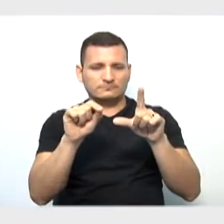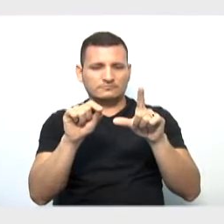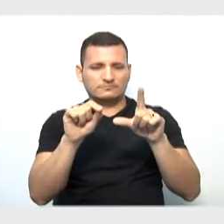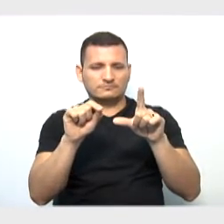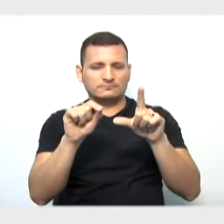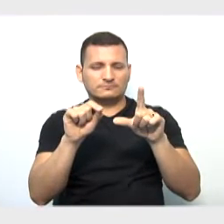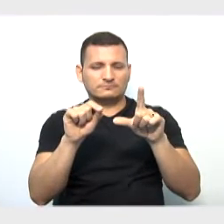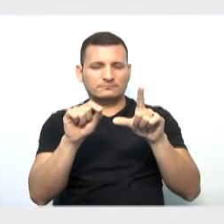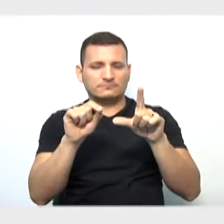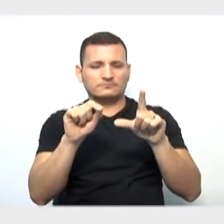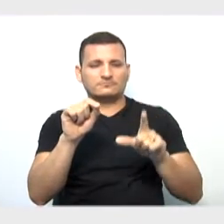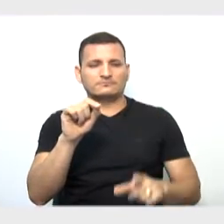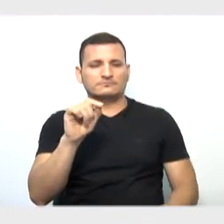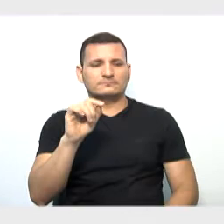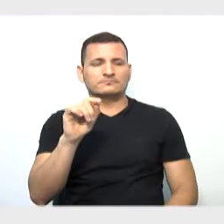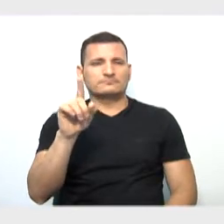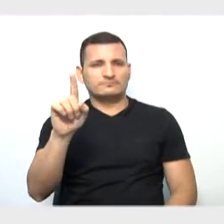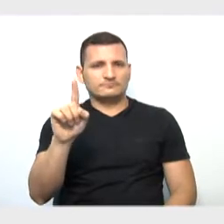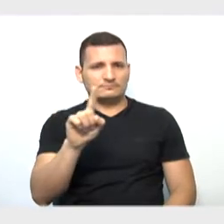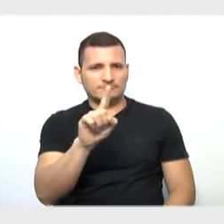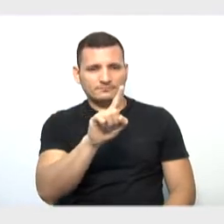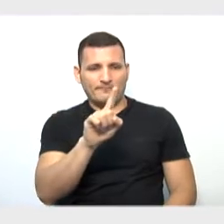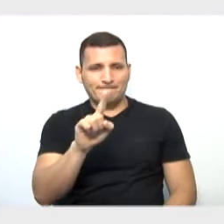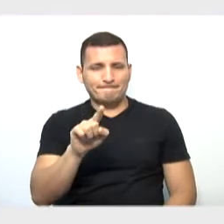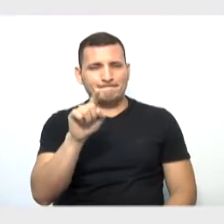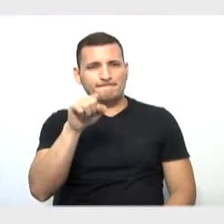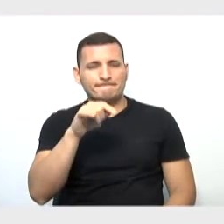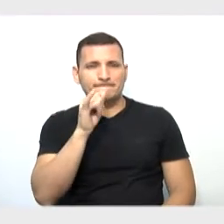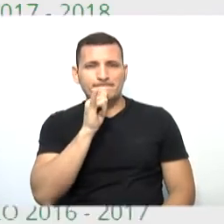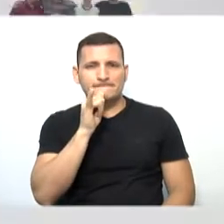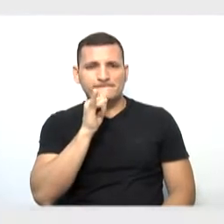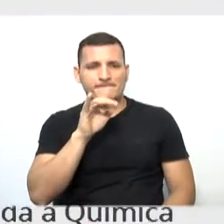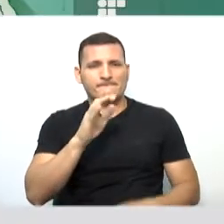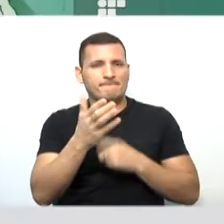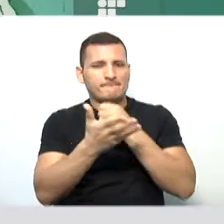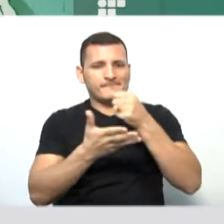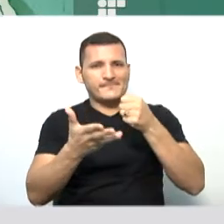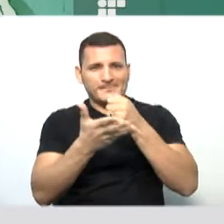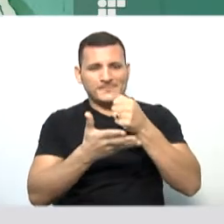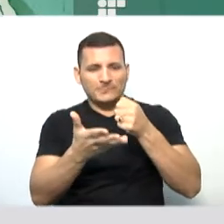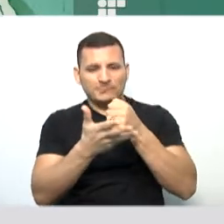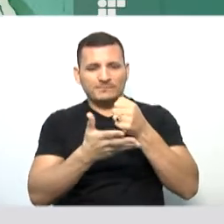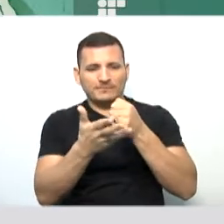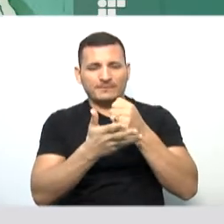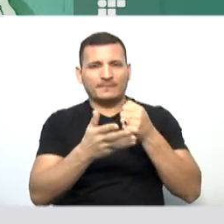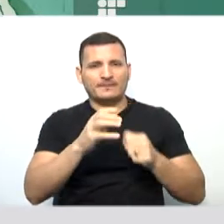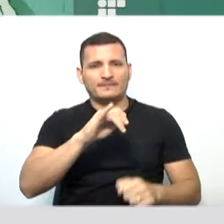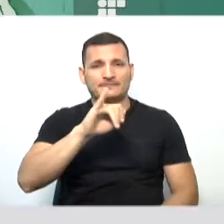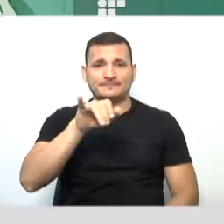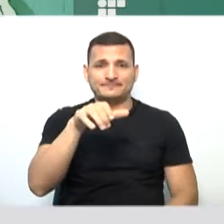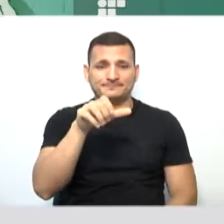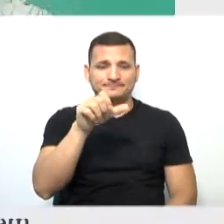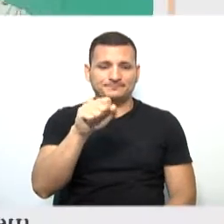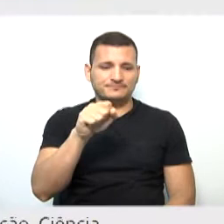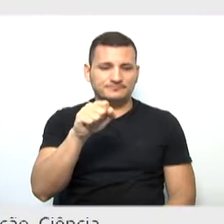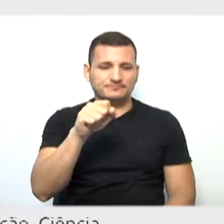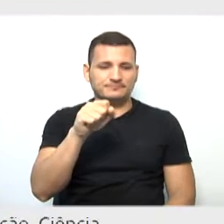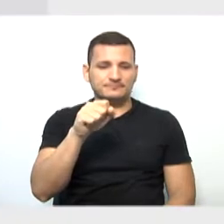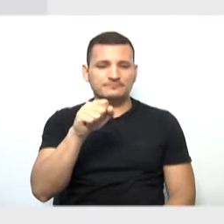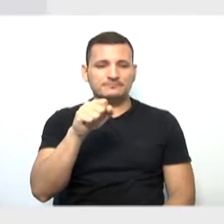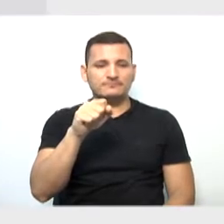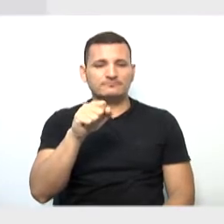da matéria. Então, isso é um exemplo clássico, básico de JavaScript. Daqui a pouco eu vou mostrar para